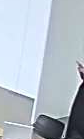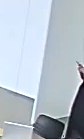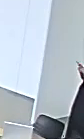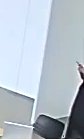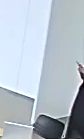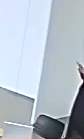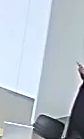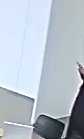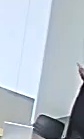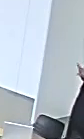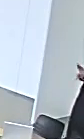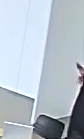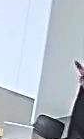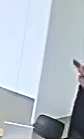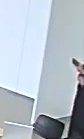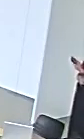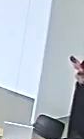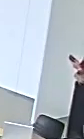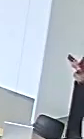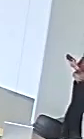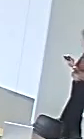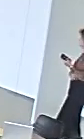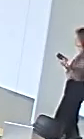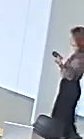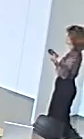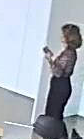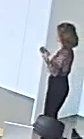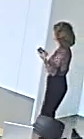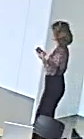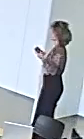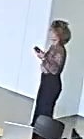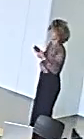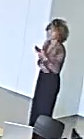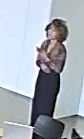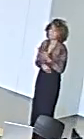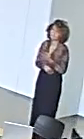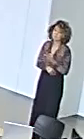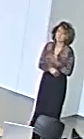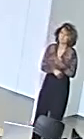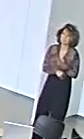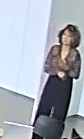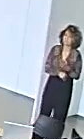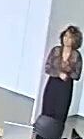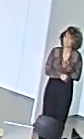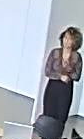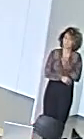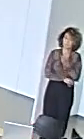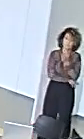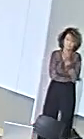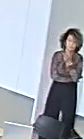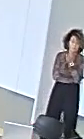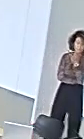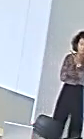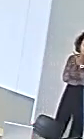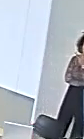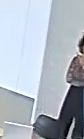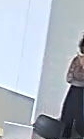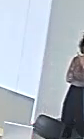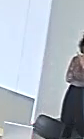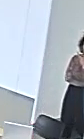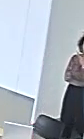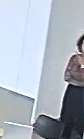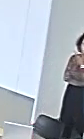A congregação das Irmãs Dominicanas da Anunciata, como já disse o deputado Betão, Foi fundada